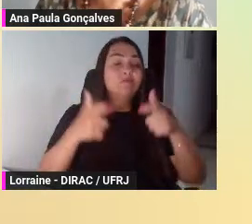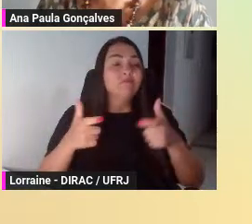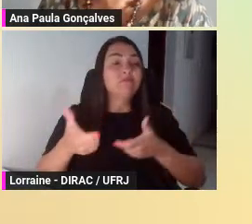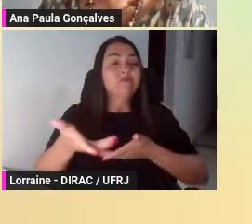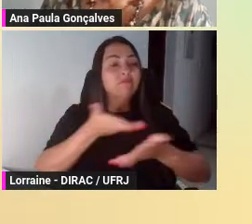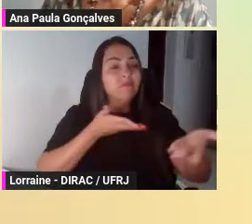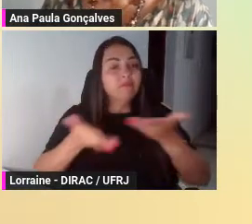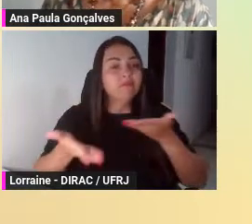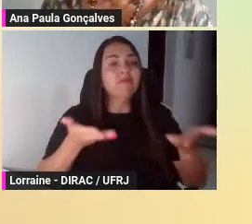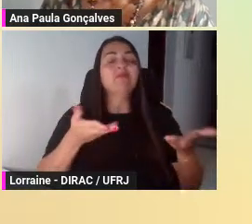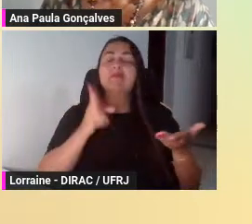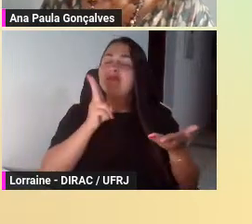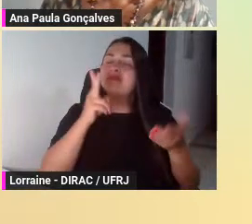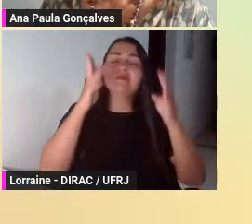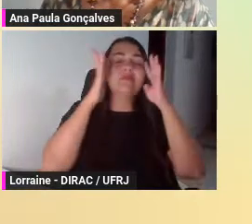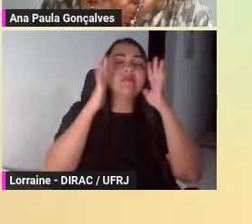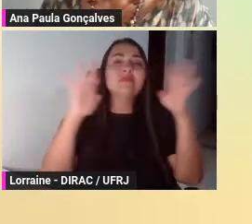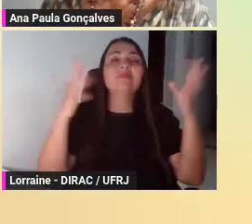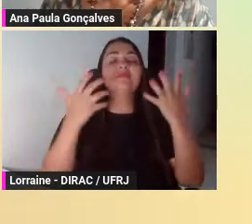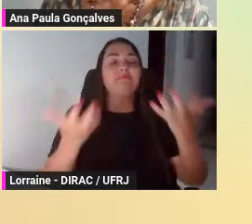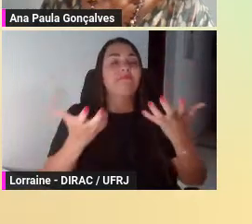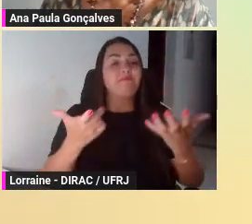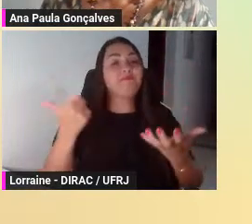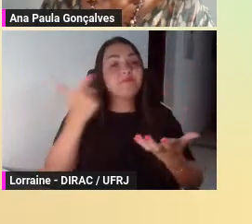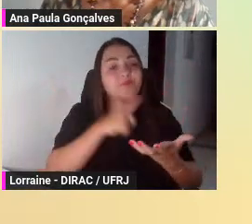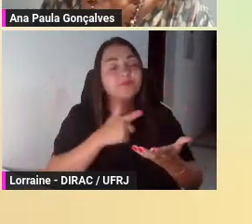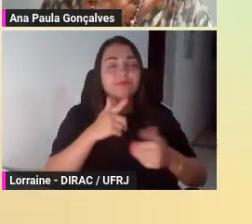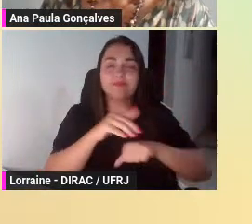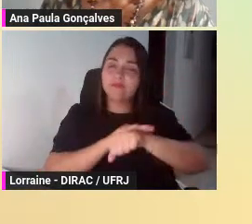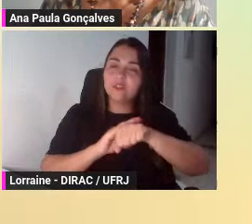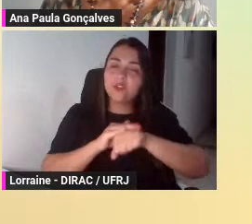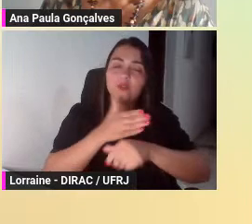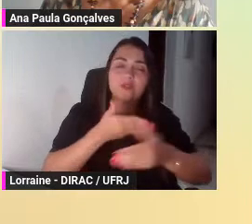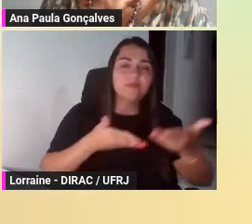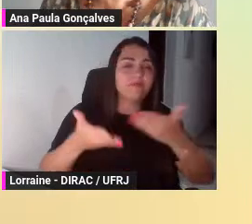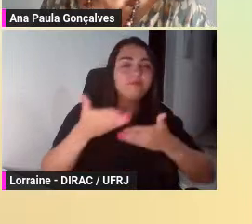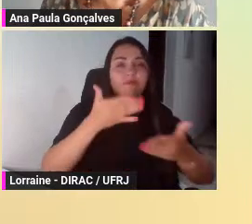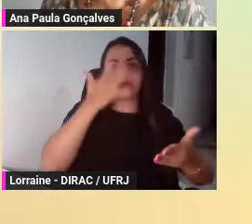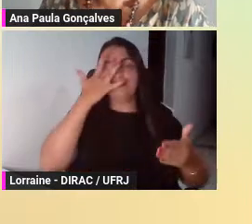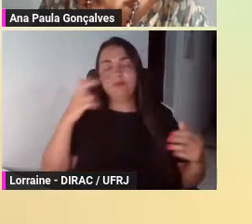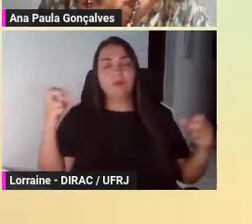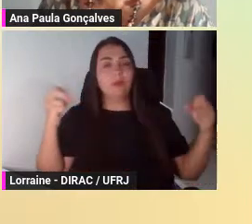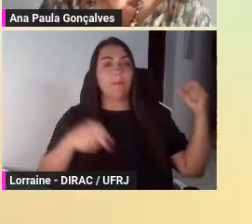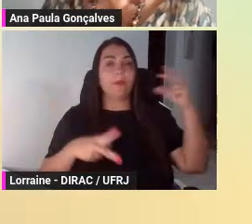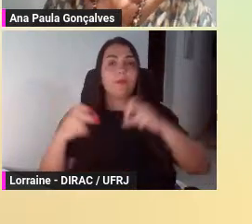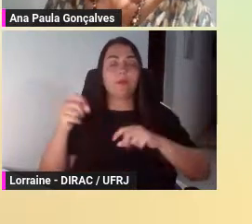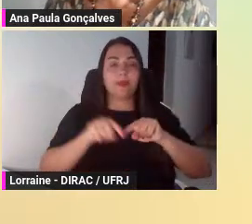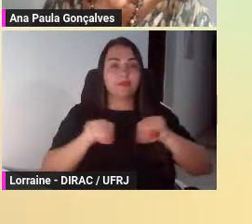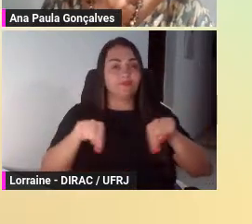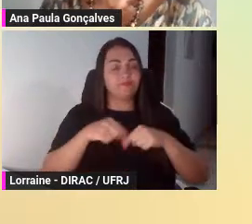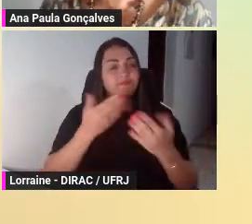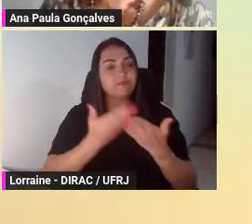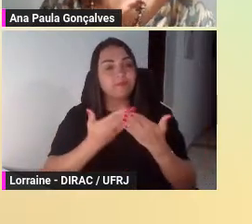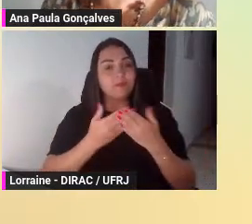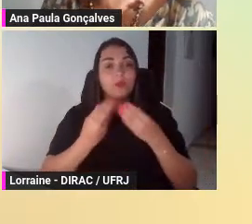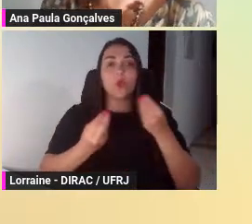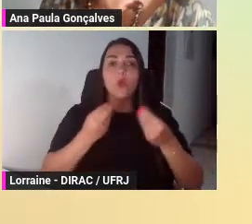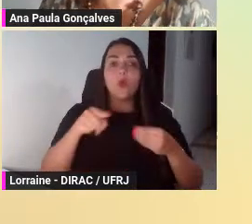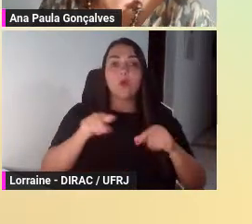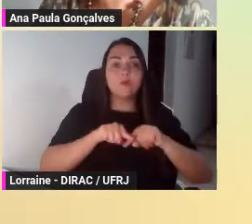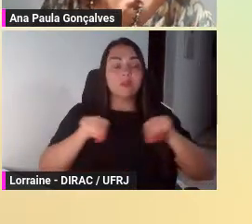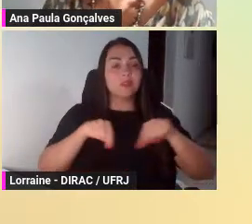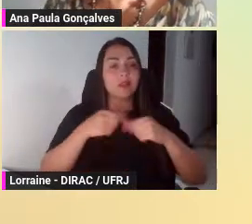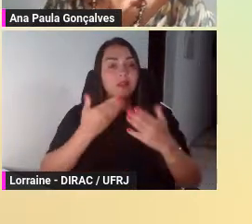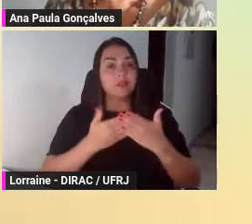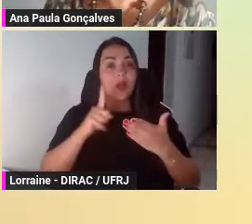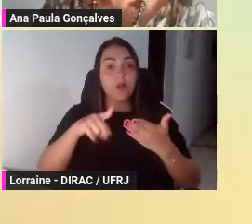sempre desejei, que é conseguir conversar com as pessoas que estão chegando na sala de aula, como essa sala de aula é de fato e como